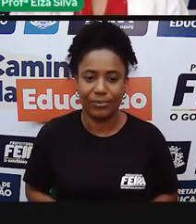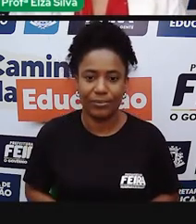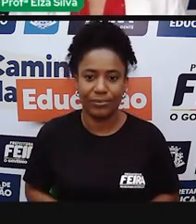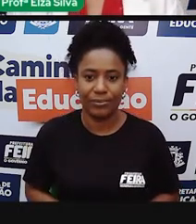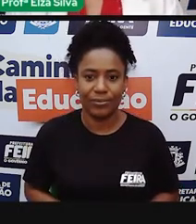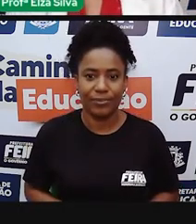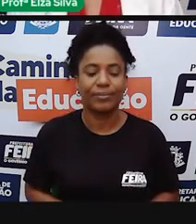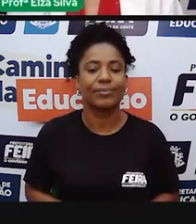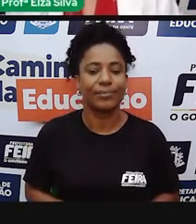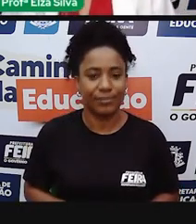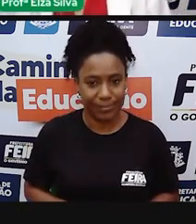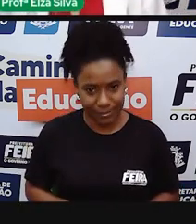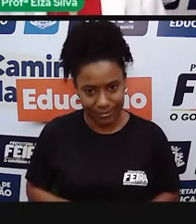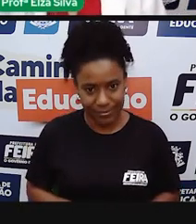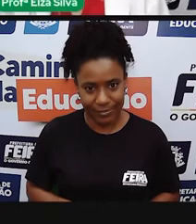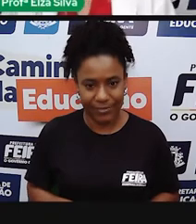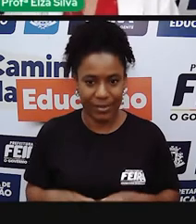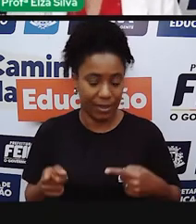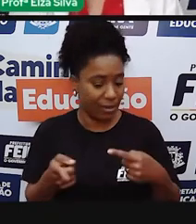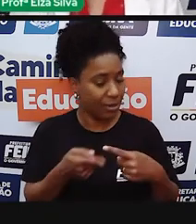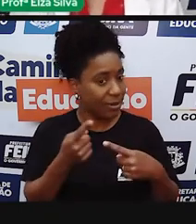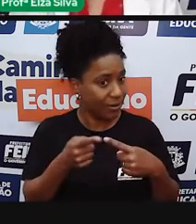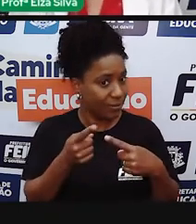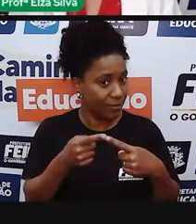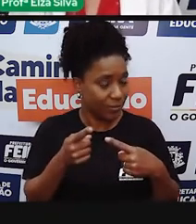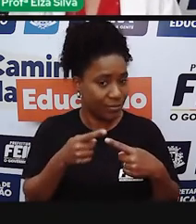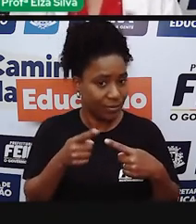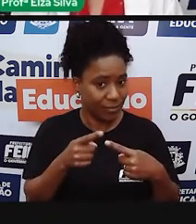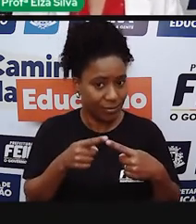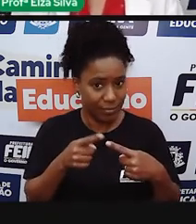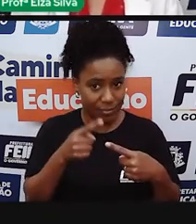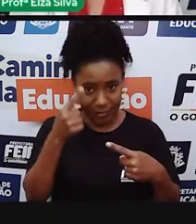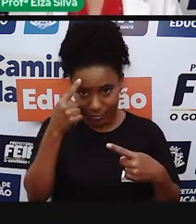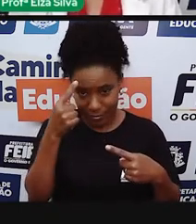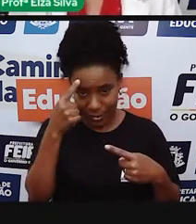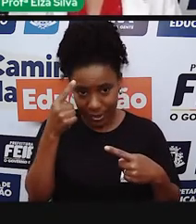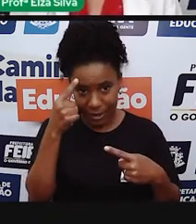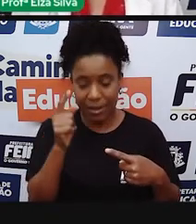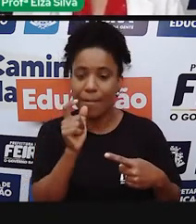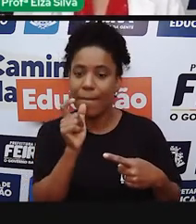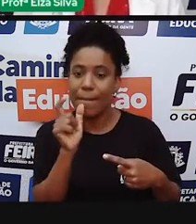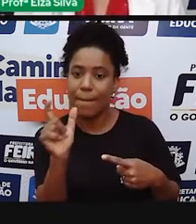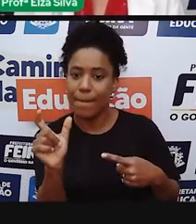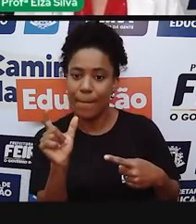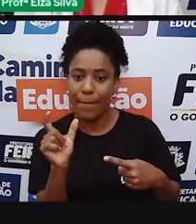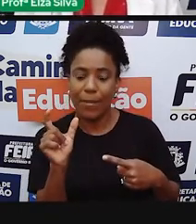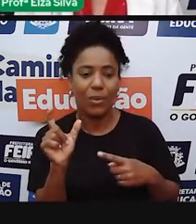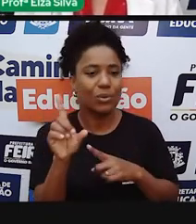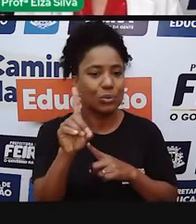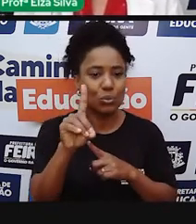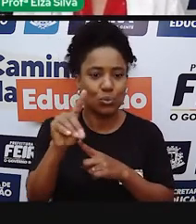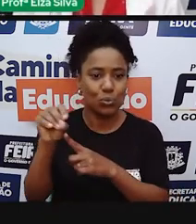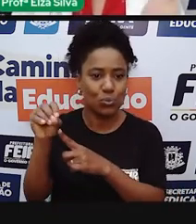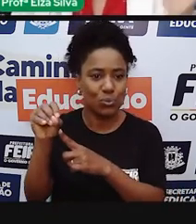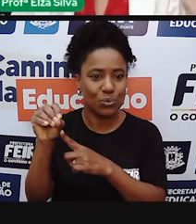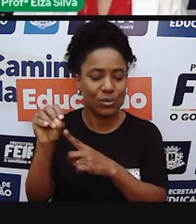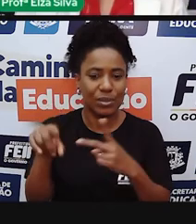Em primeiro lugar, eu gostaria de chamar a atenção de vocês para essas duas palavrinhas, do e